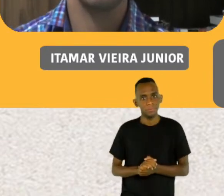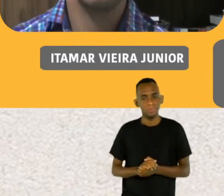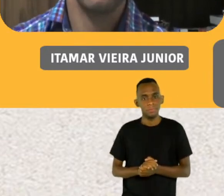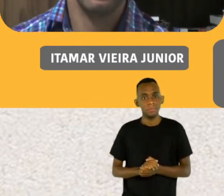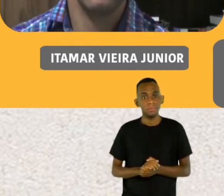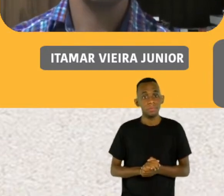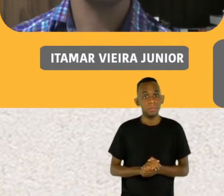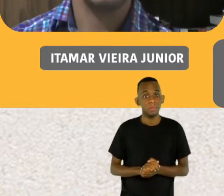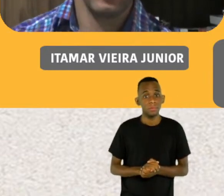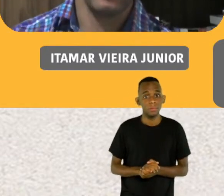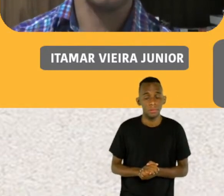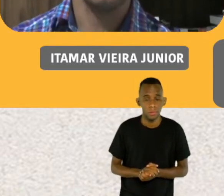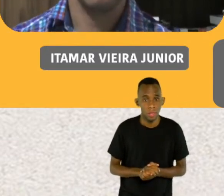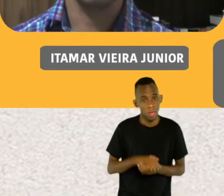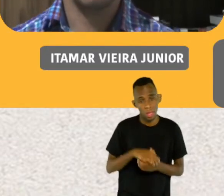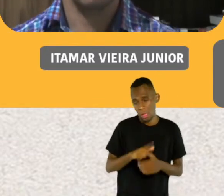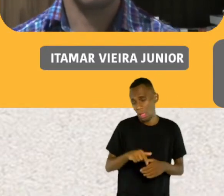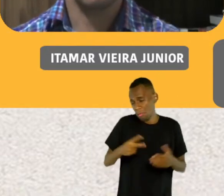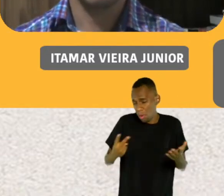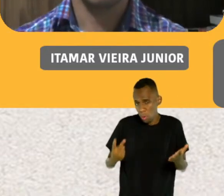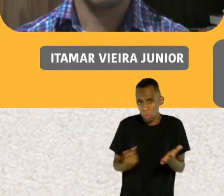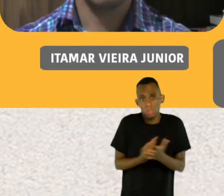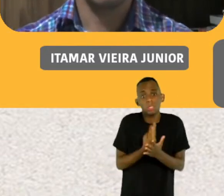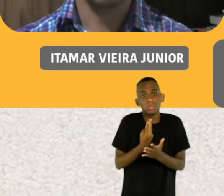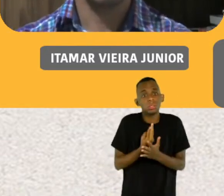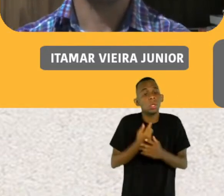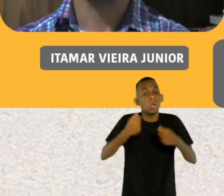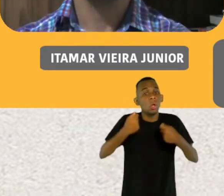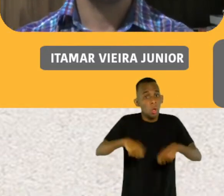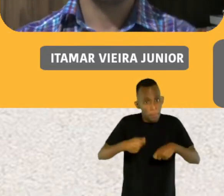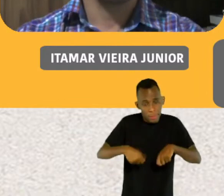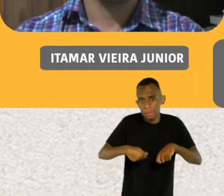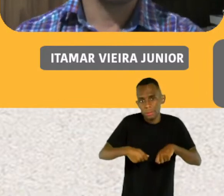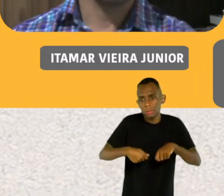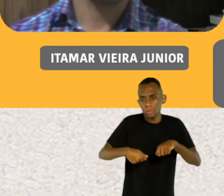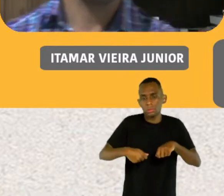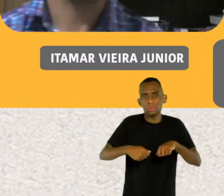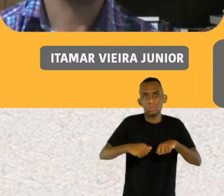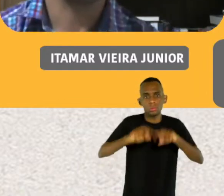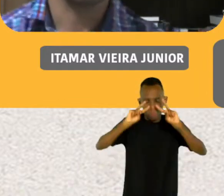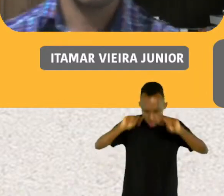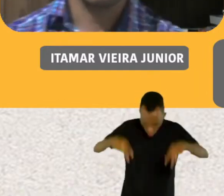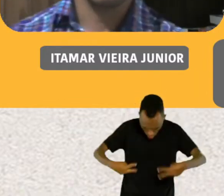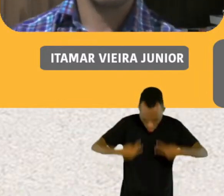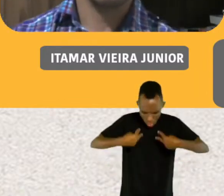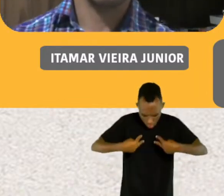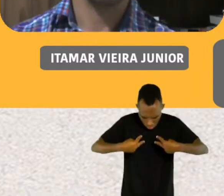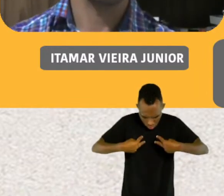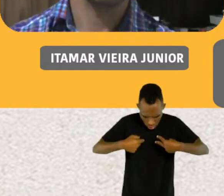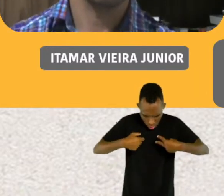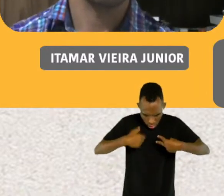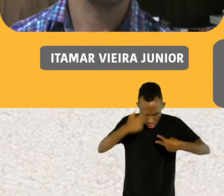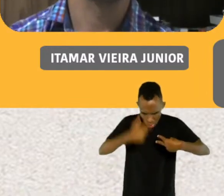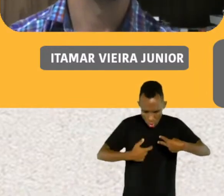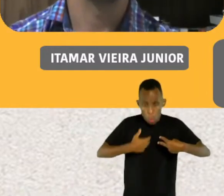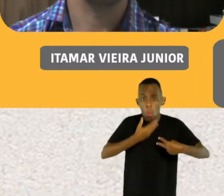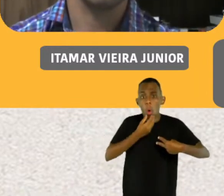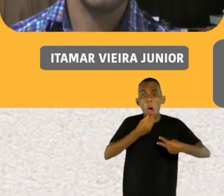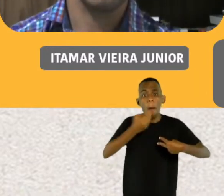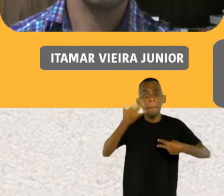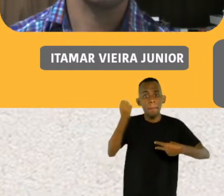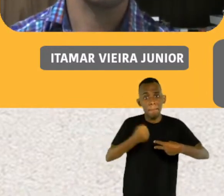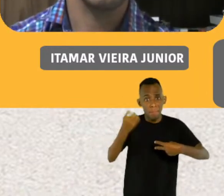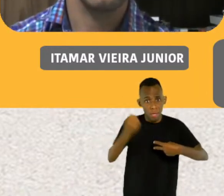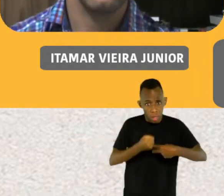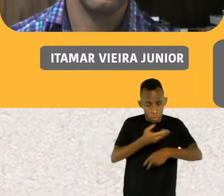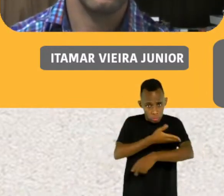um vício. Claro. Eu tenho que tirar dessa forma, eu tenho que me olhar no espelho todo dia e dizer assim, eu sou um homem branco, né? E